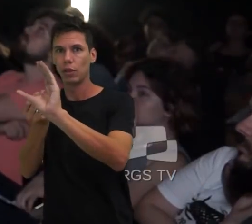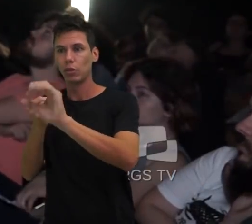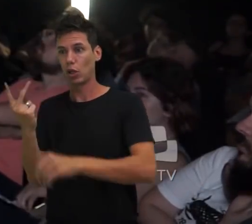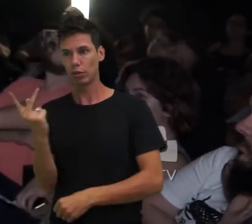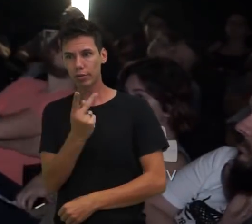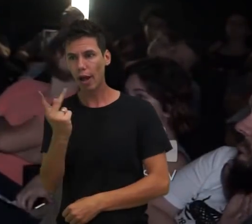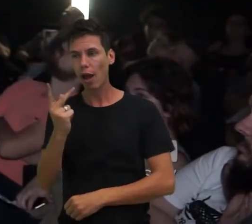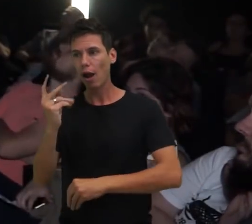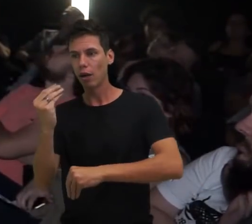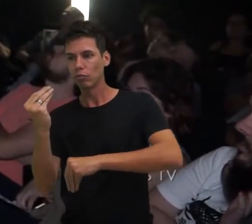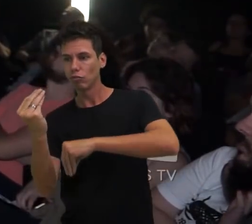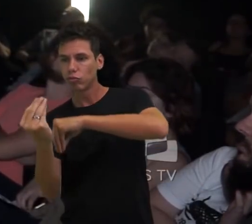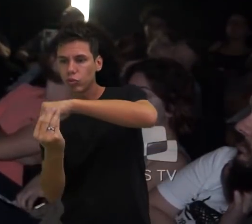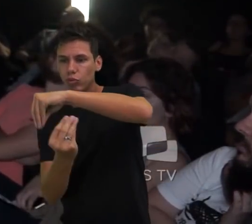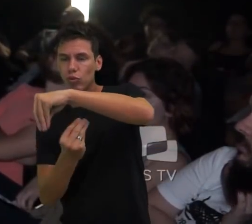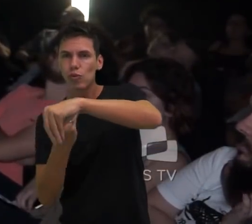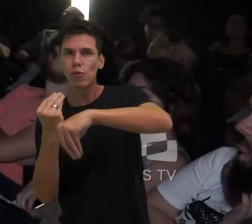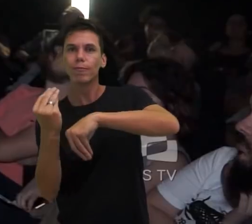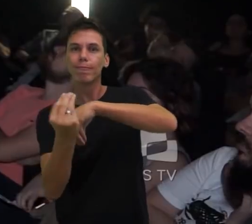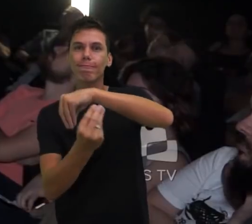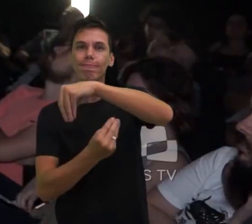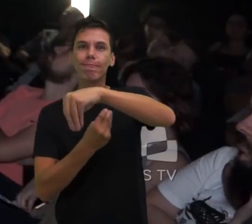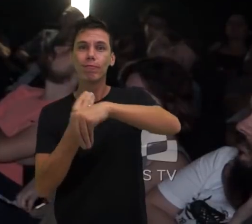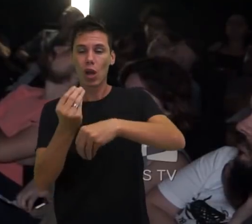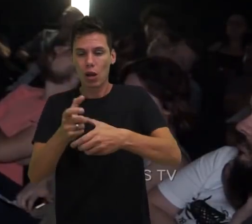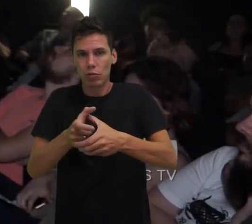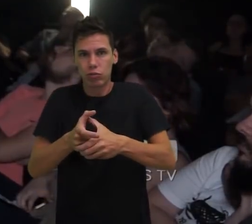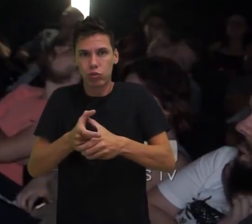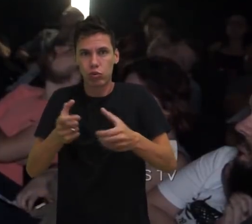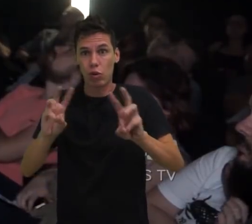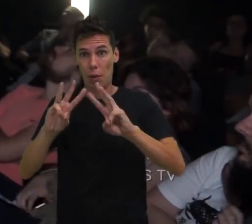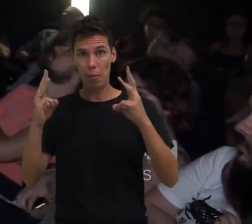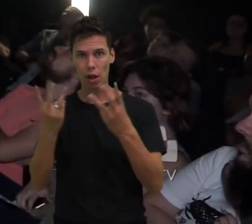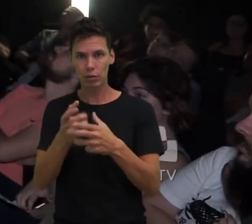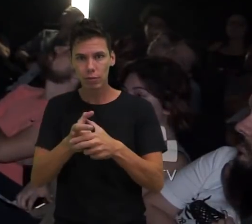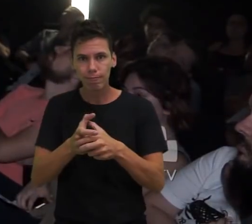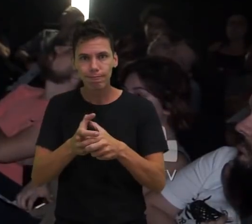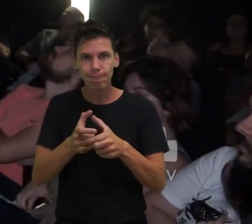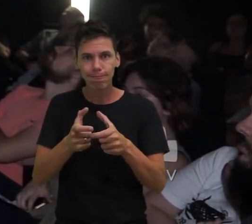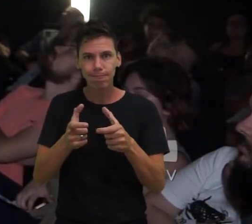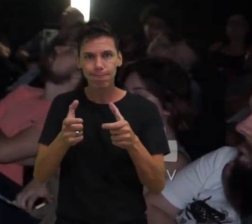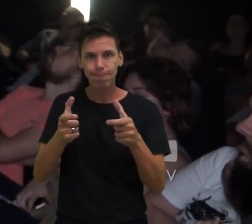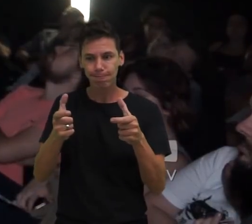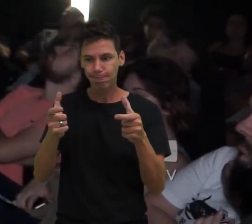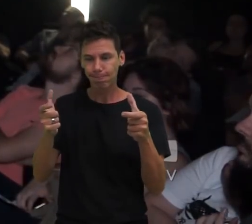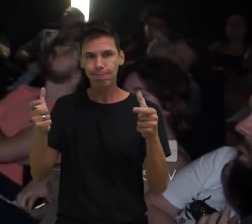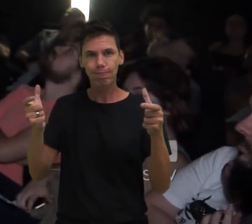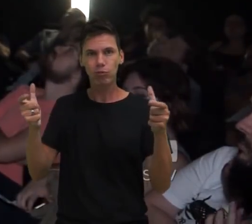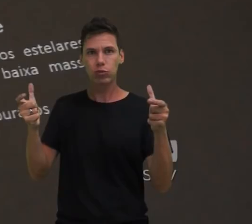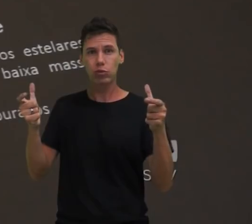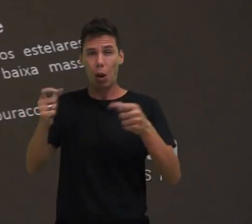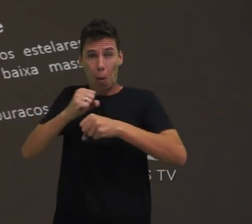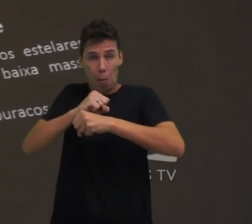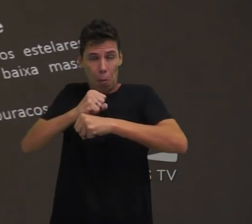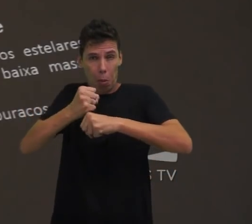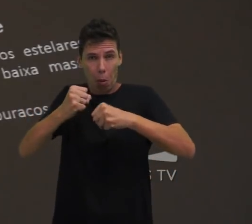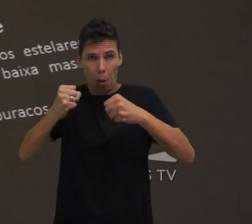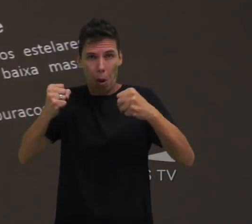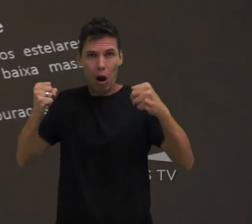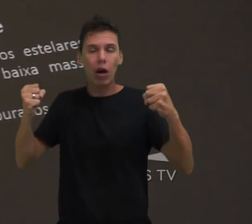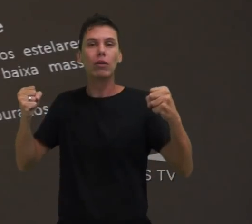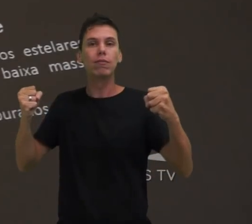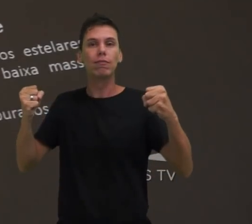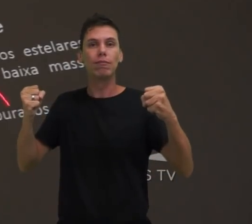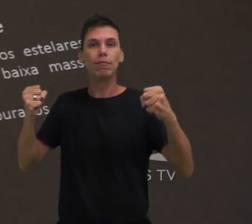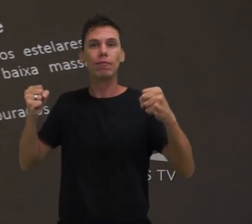negros vão se fundir um com o outro, e aí assim eles vão cada vez crescendo a massa, tá? A ponto de que eles vão chegar a massas mais